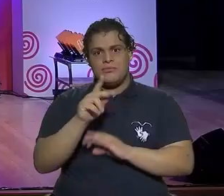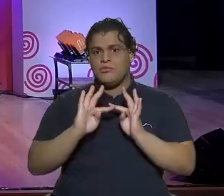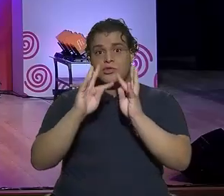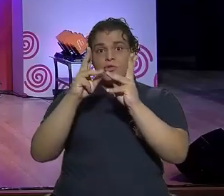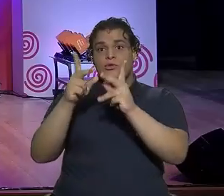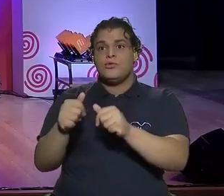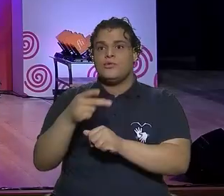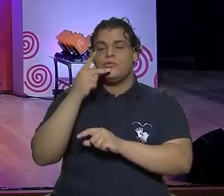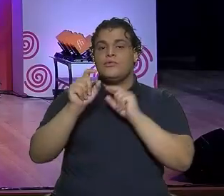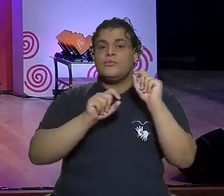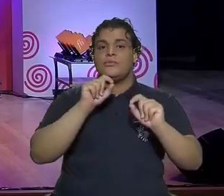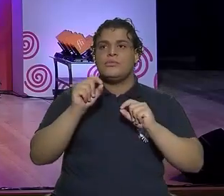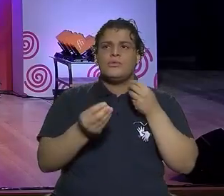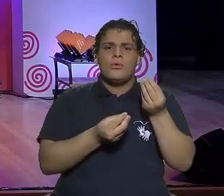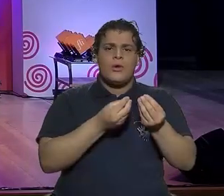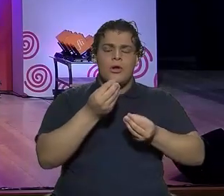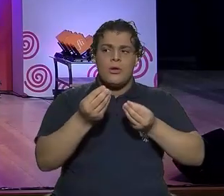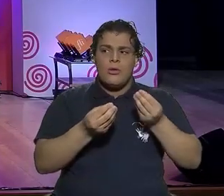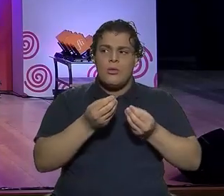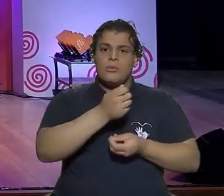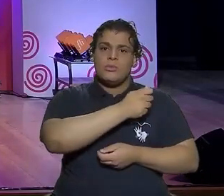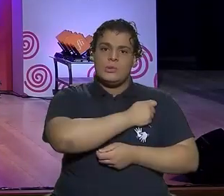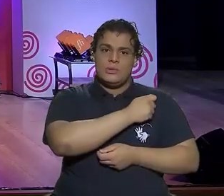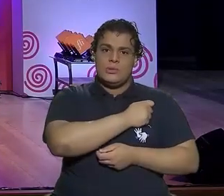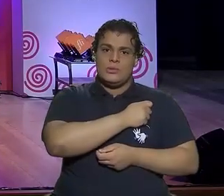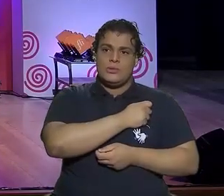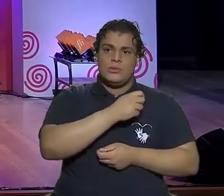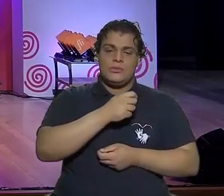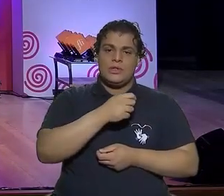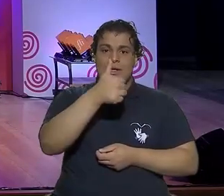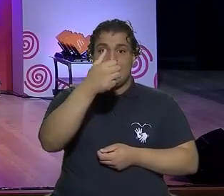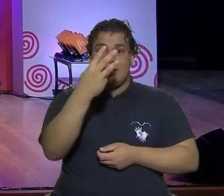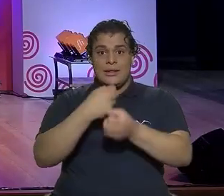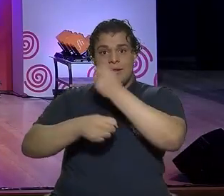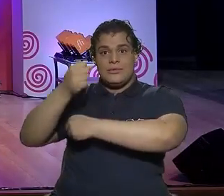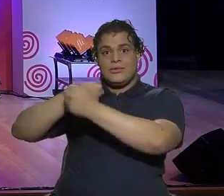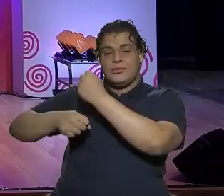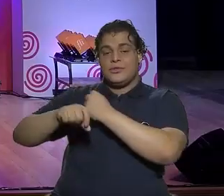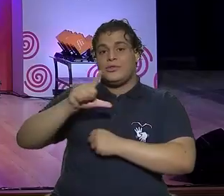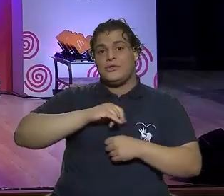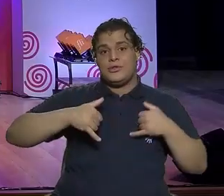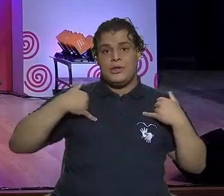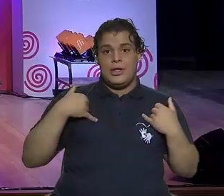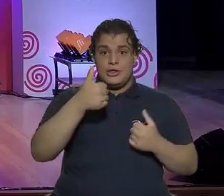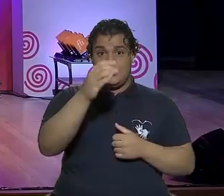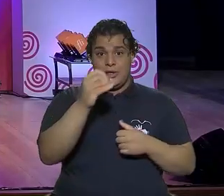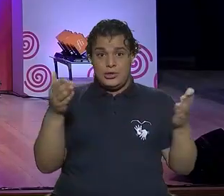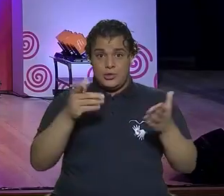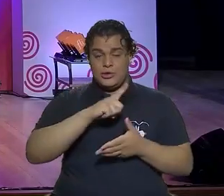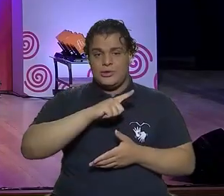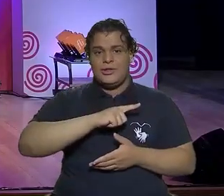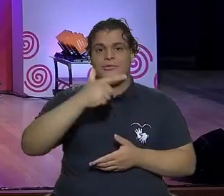dizem como os alunos que há 13 anos atrás tinham 10 anos e hoje têm 23, são